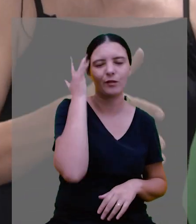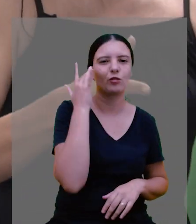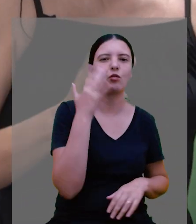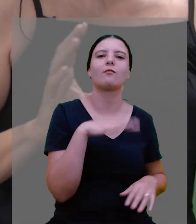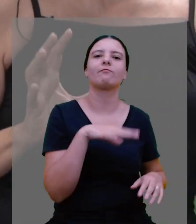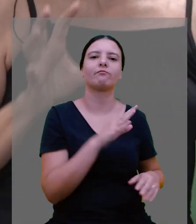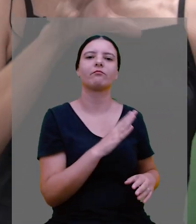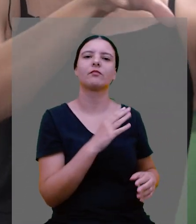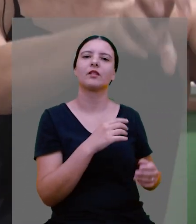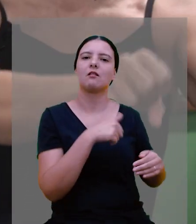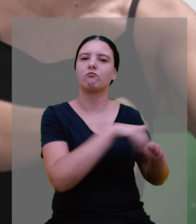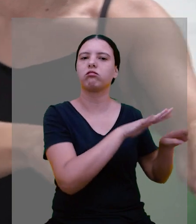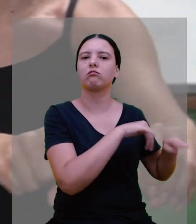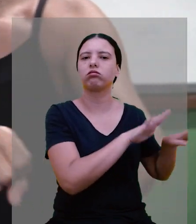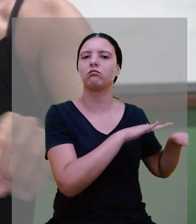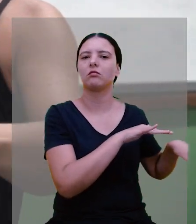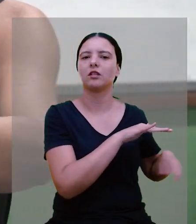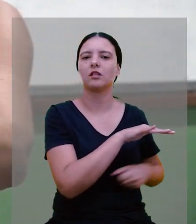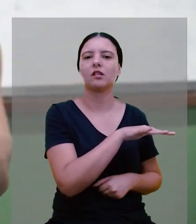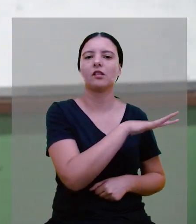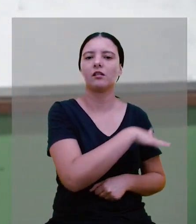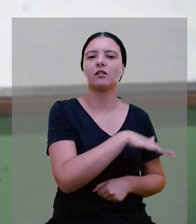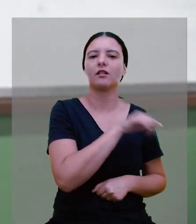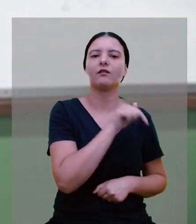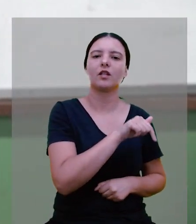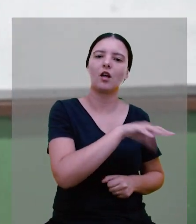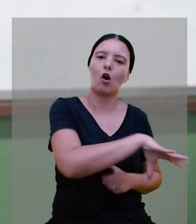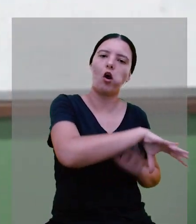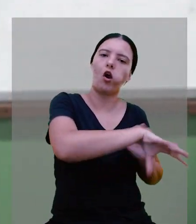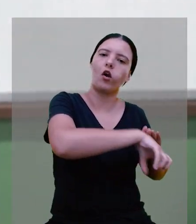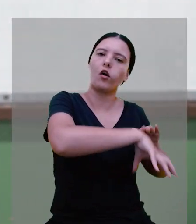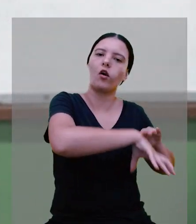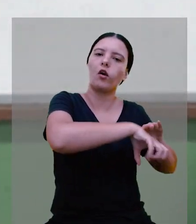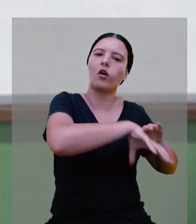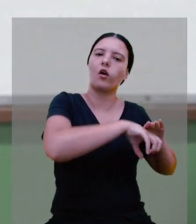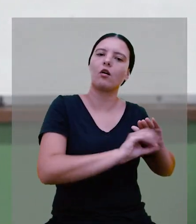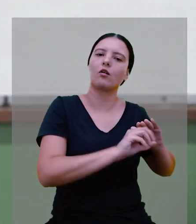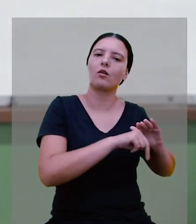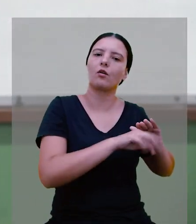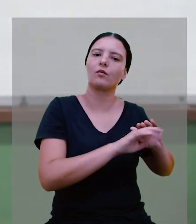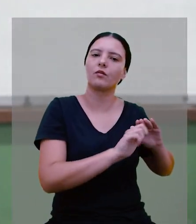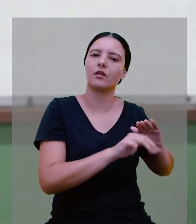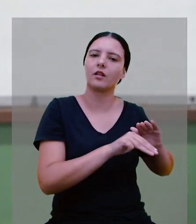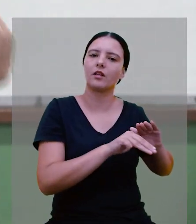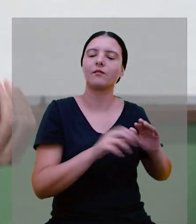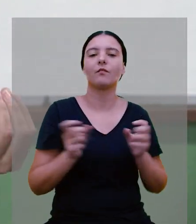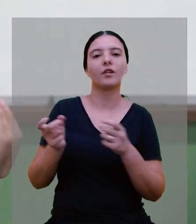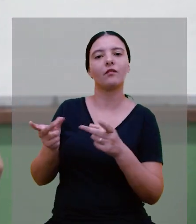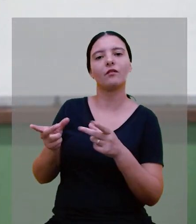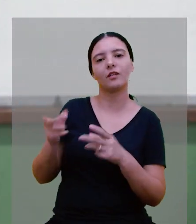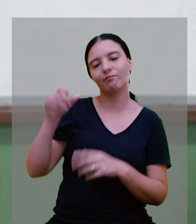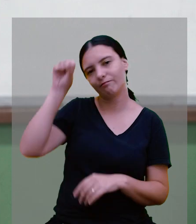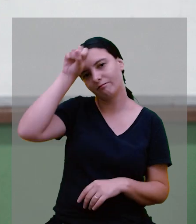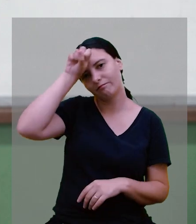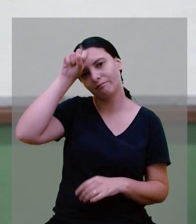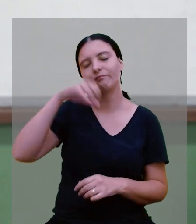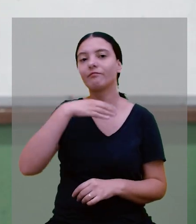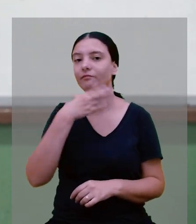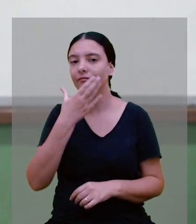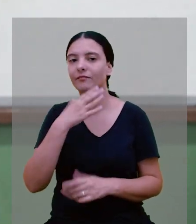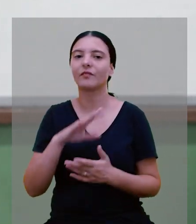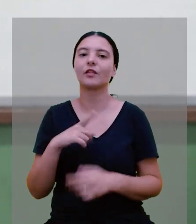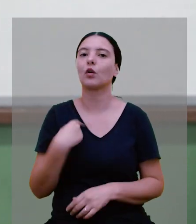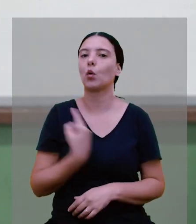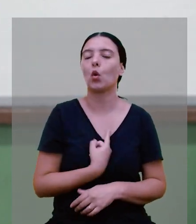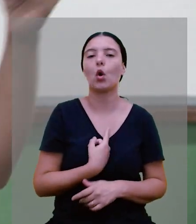toma conta da mina de coltan, retira o minério coltan, vende para a Samsung, que faz o nosso smartphone. Os nossos smartphones estão